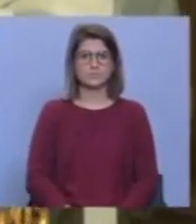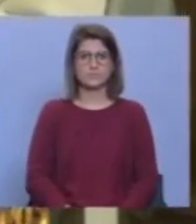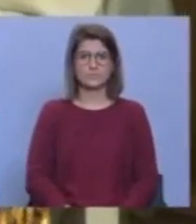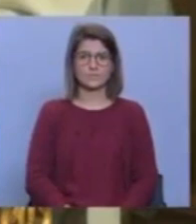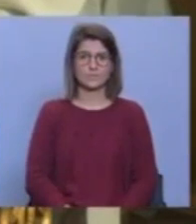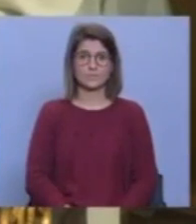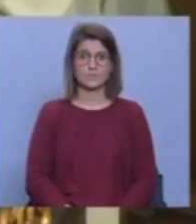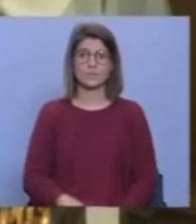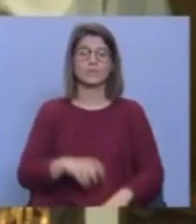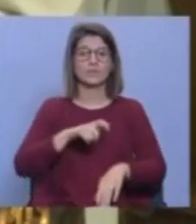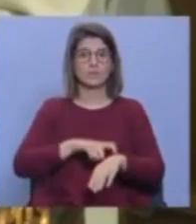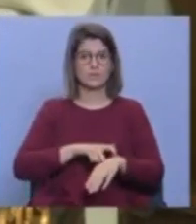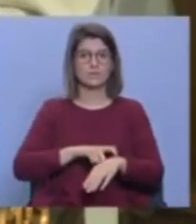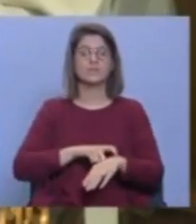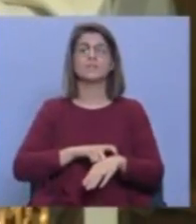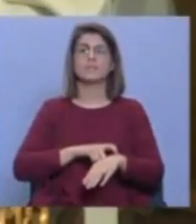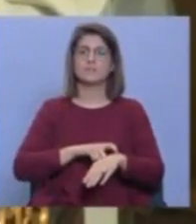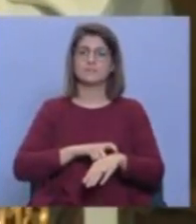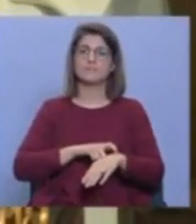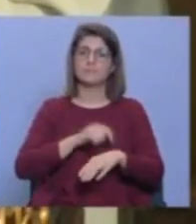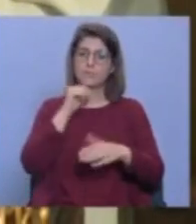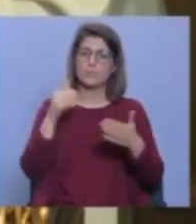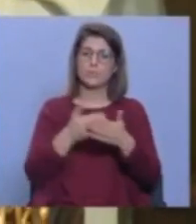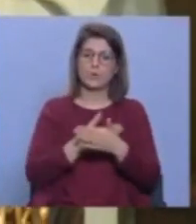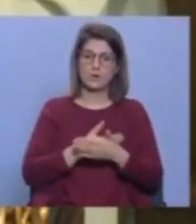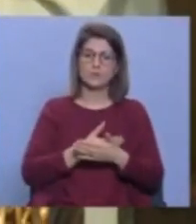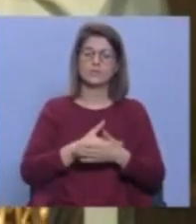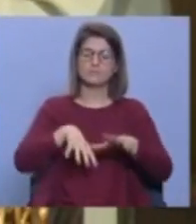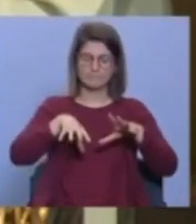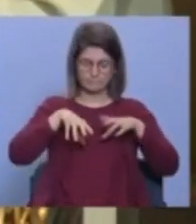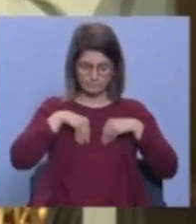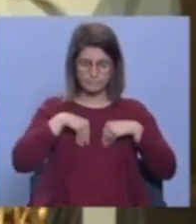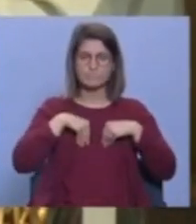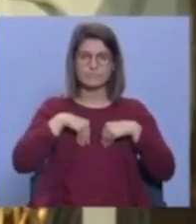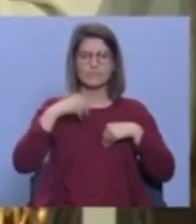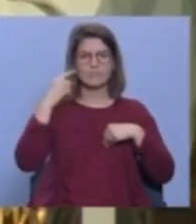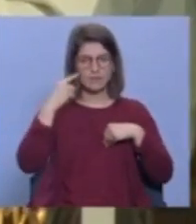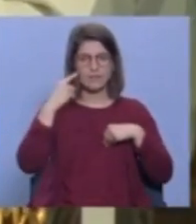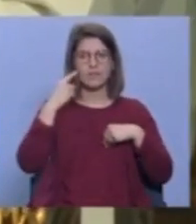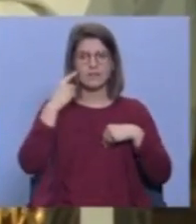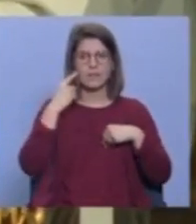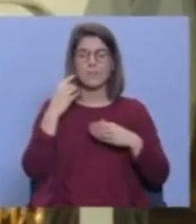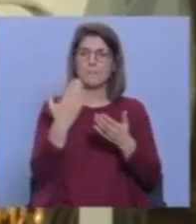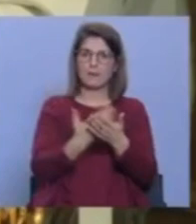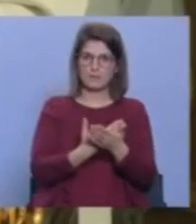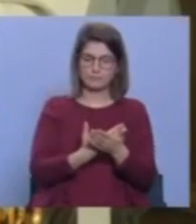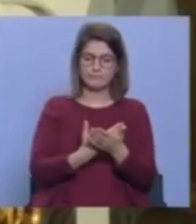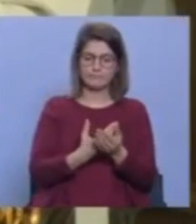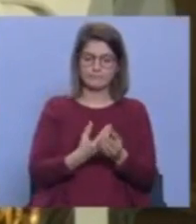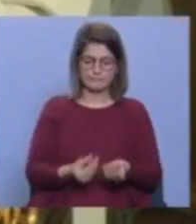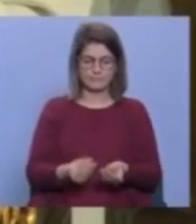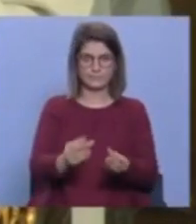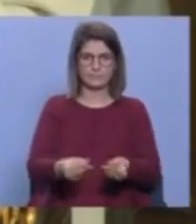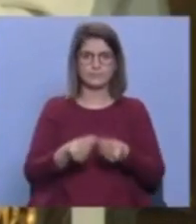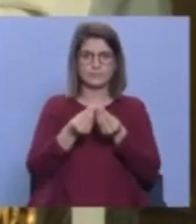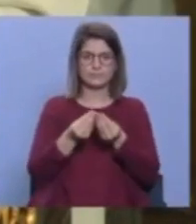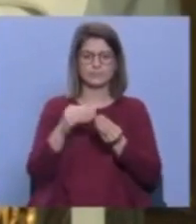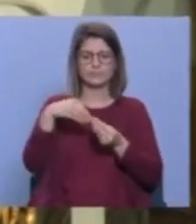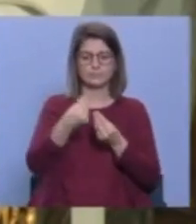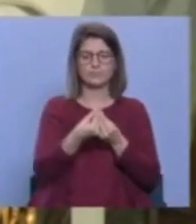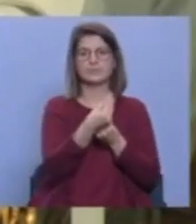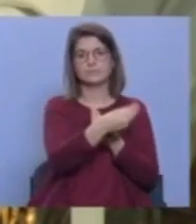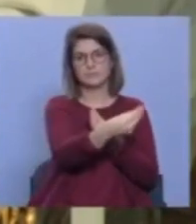Na hora em que ele se entregava para voluntariamente sofrer a morte, tomou o pão e, dão de graças, partiu e deu aos seus discípulos,